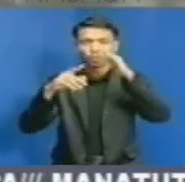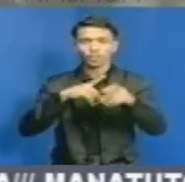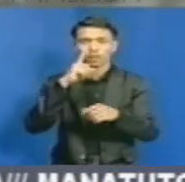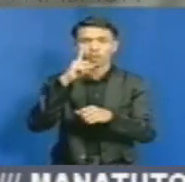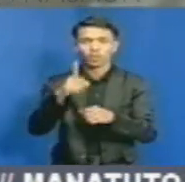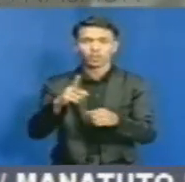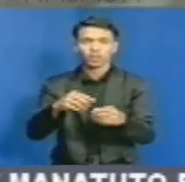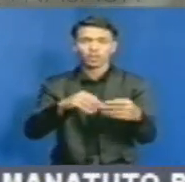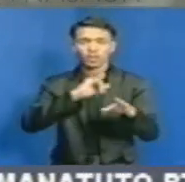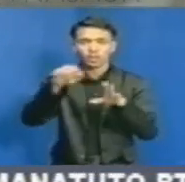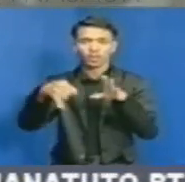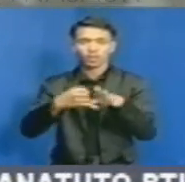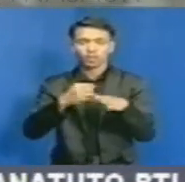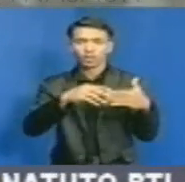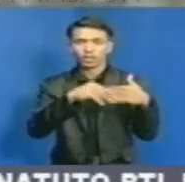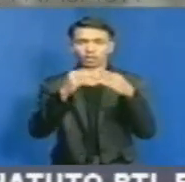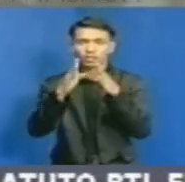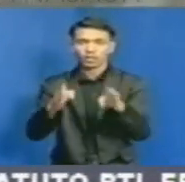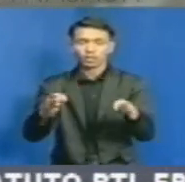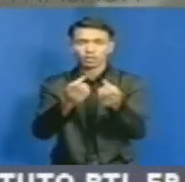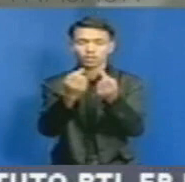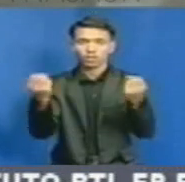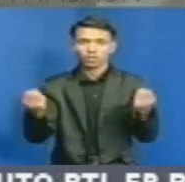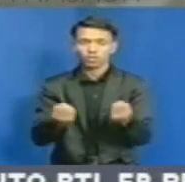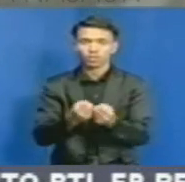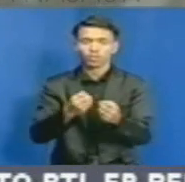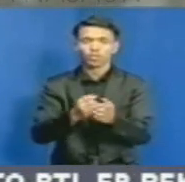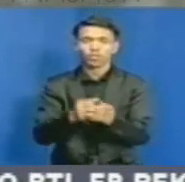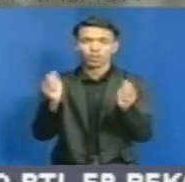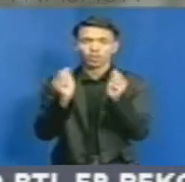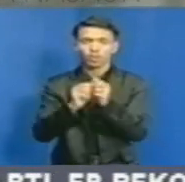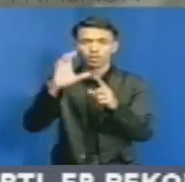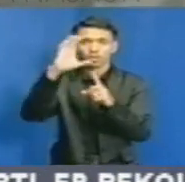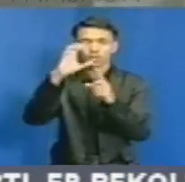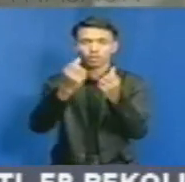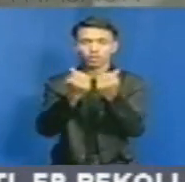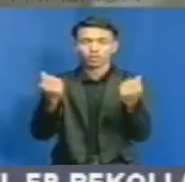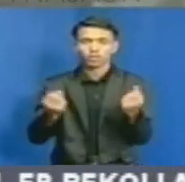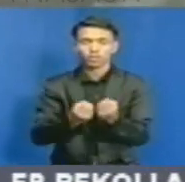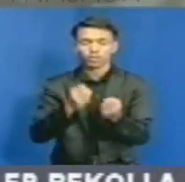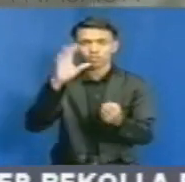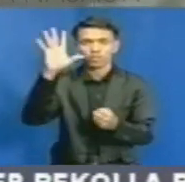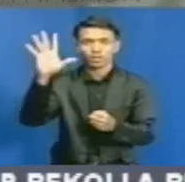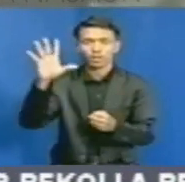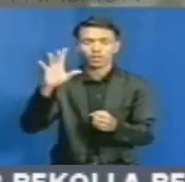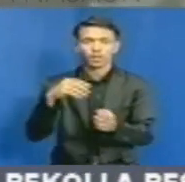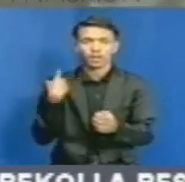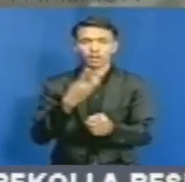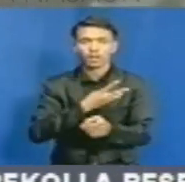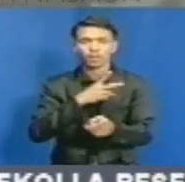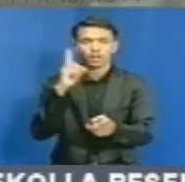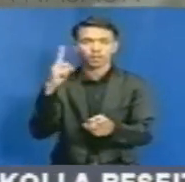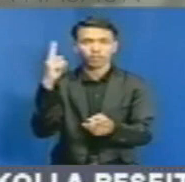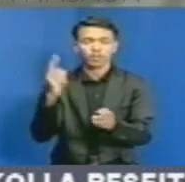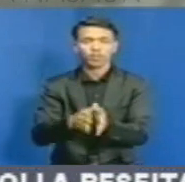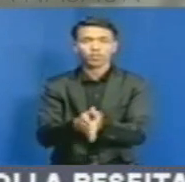minha autoridade comunitária Suku, a muito com o CFI Aldeia Lima, e inclui delegado e delegado Sira, a mim sempre gosto de